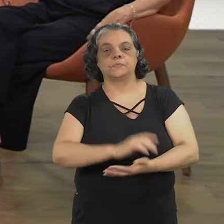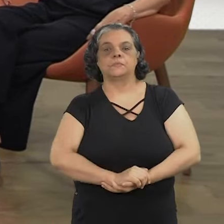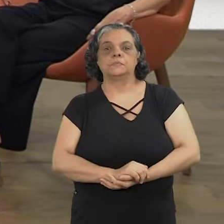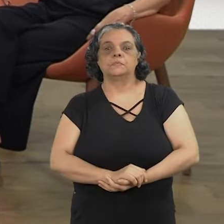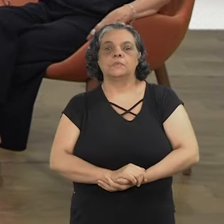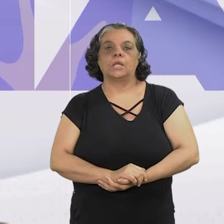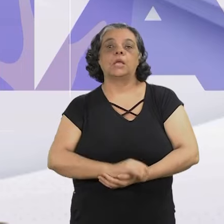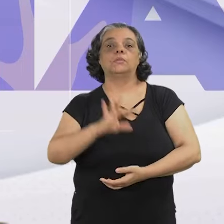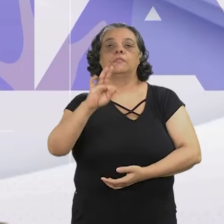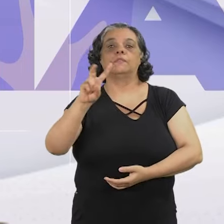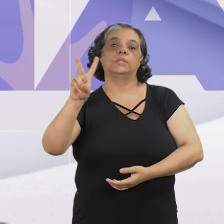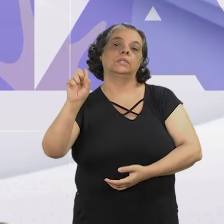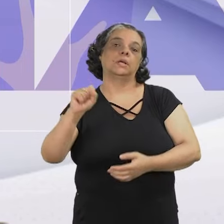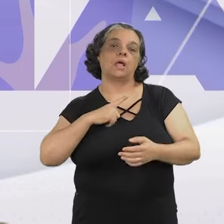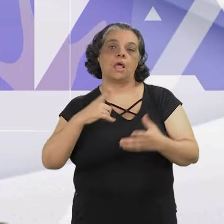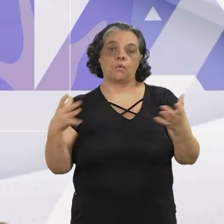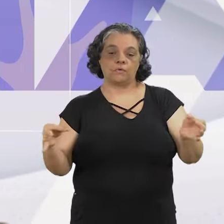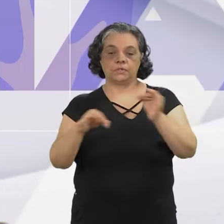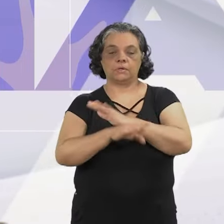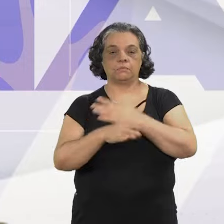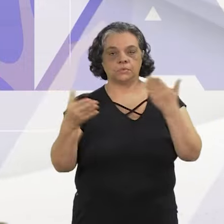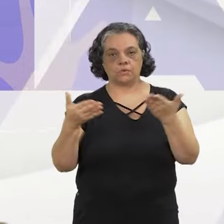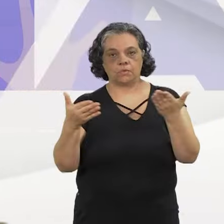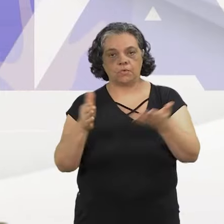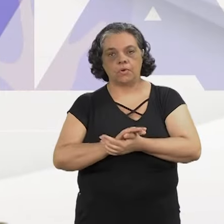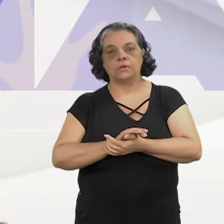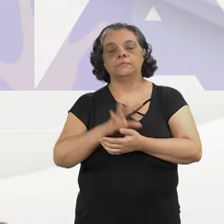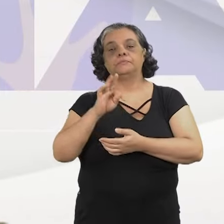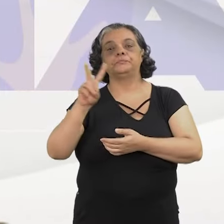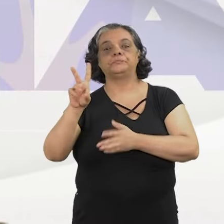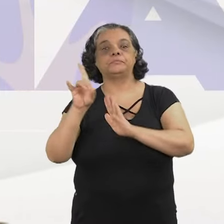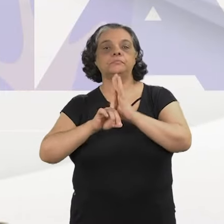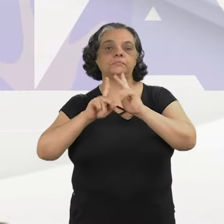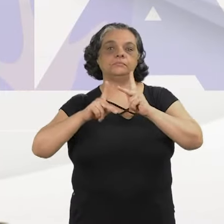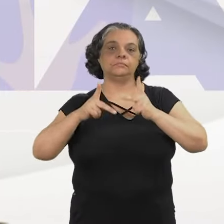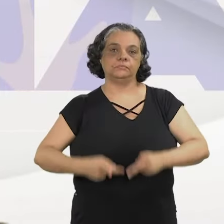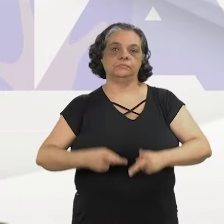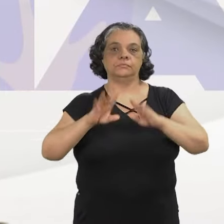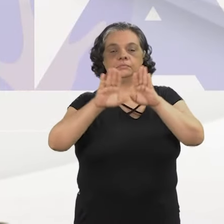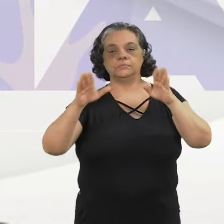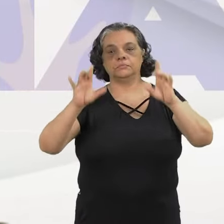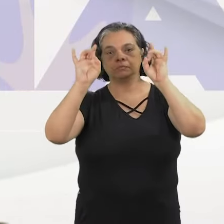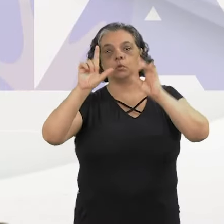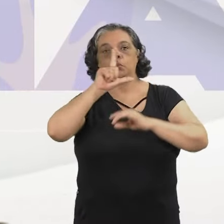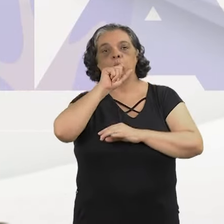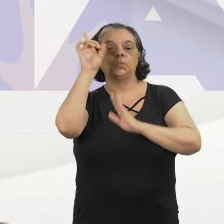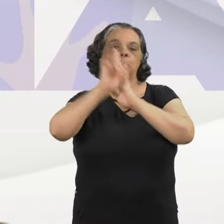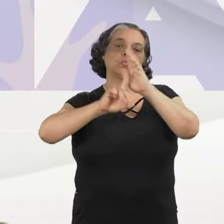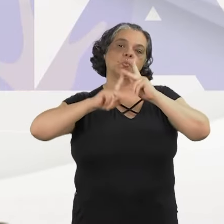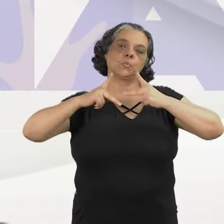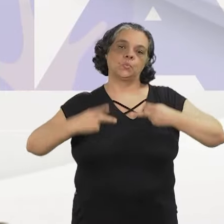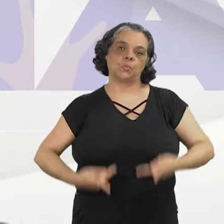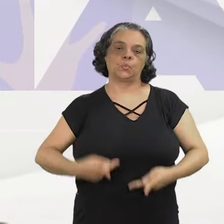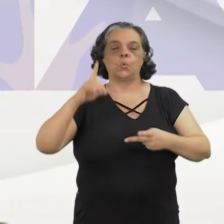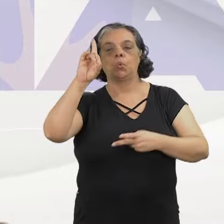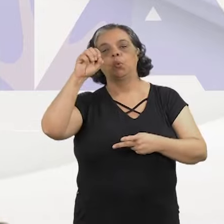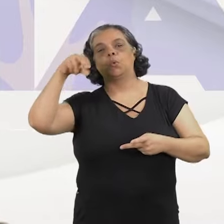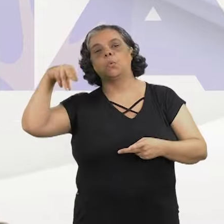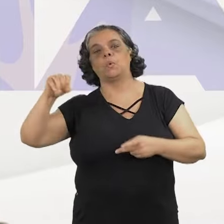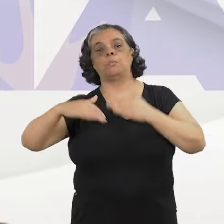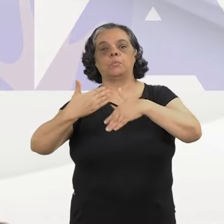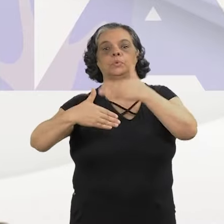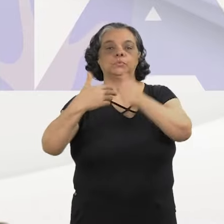agradeço e o TV DH vai se encerrando o TV DH é uma iniciativa da cátedra Unesco Unicap de Direitos Humanos doelder